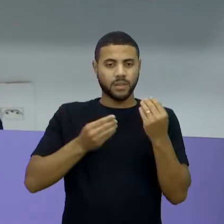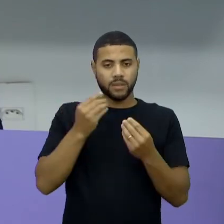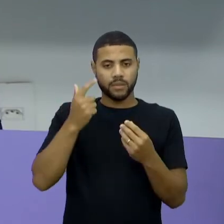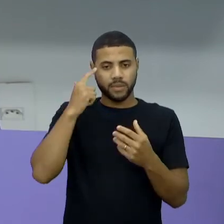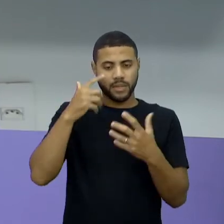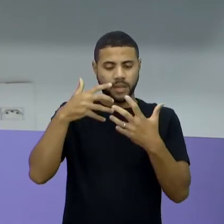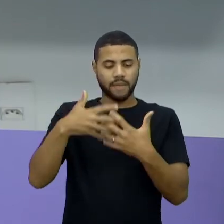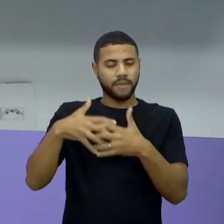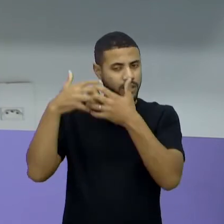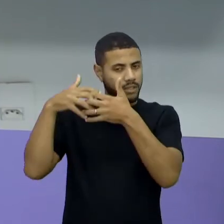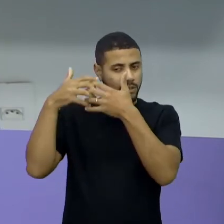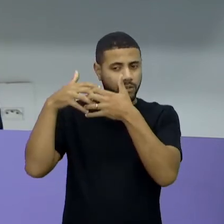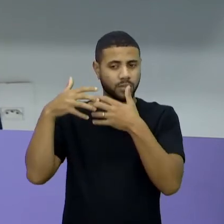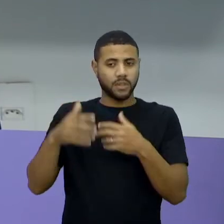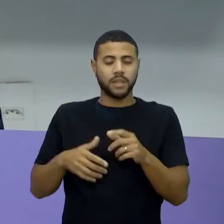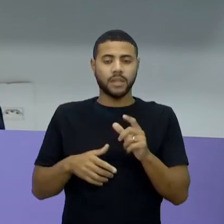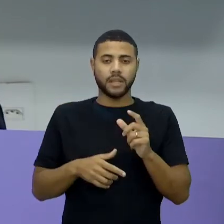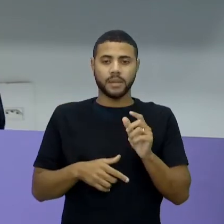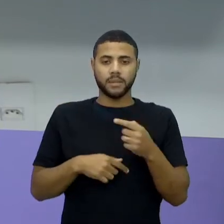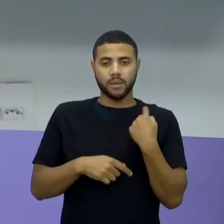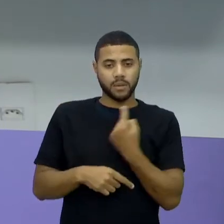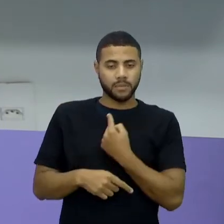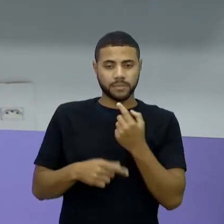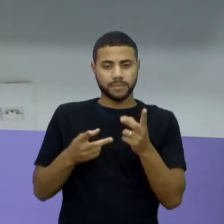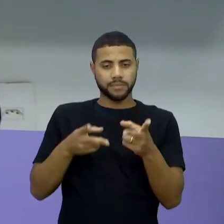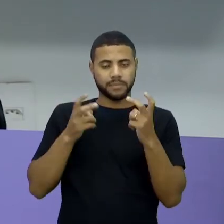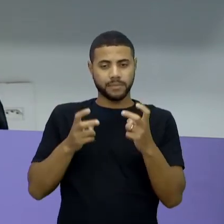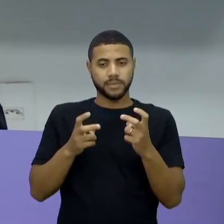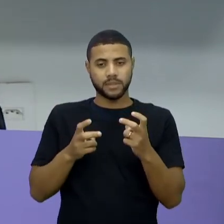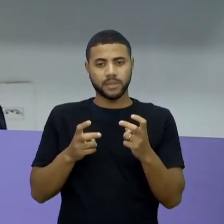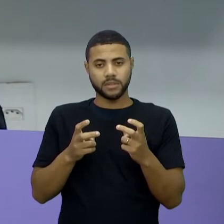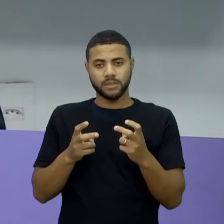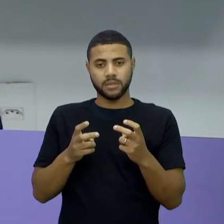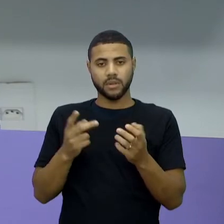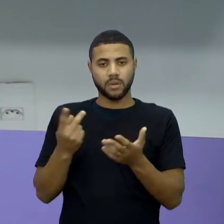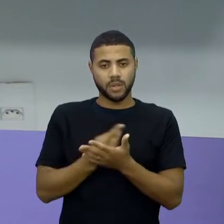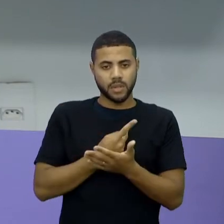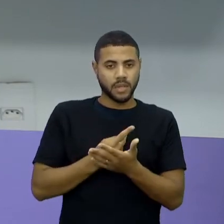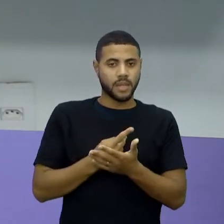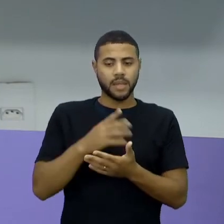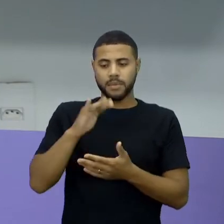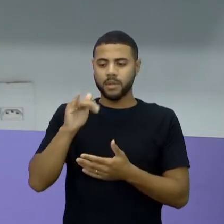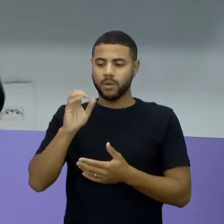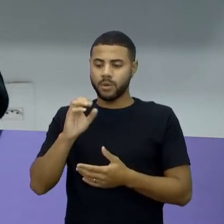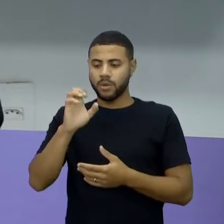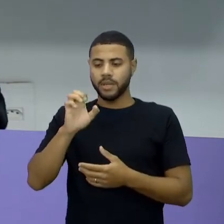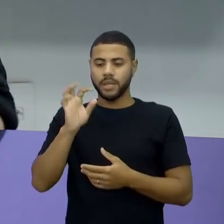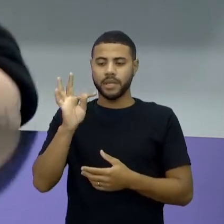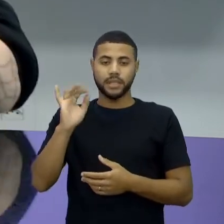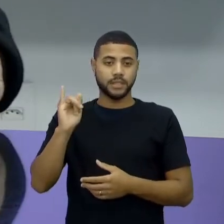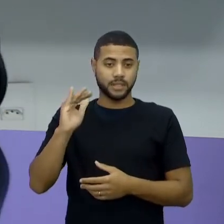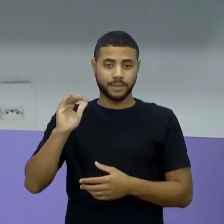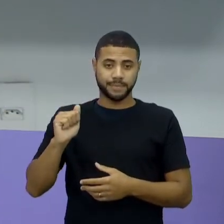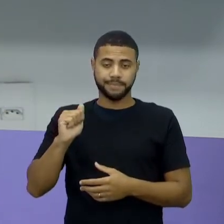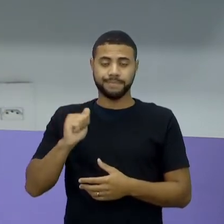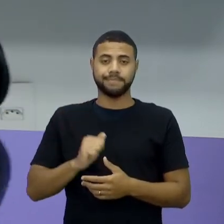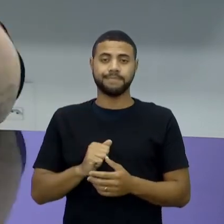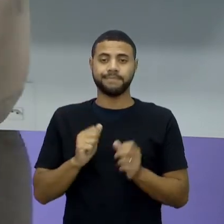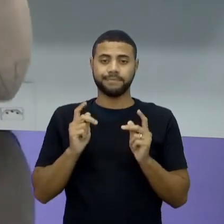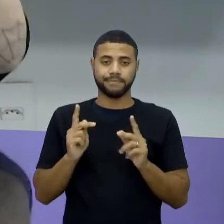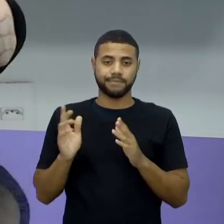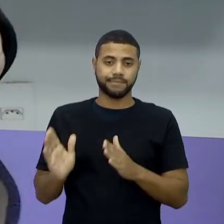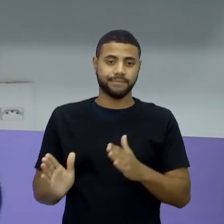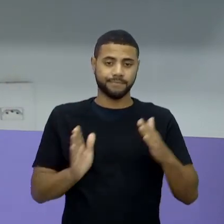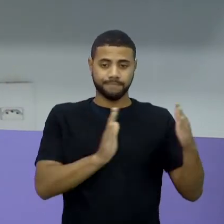em situações em que a gente perceba que são situações de bioética, tá certo? Bom,